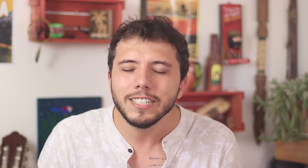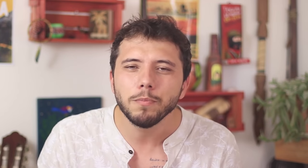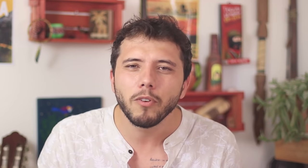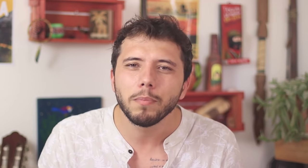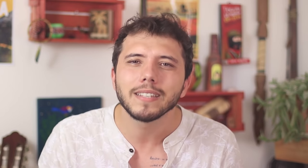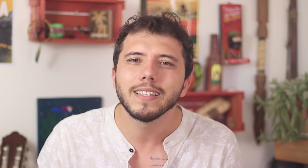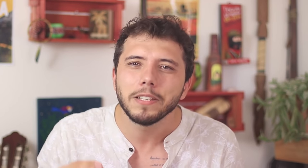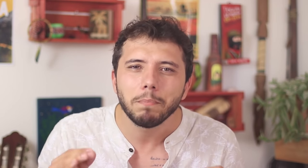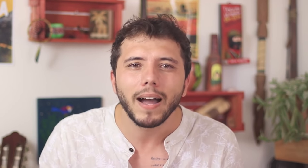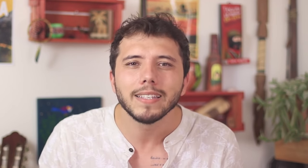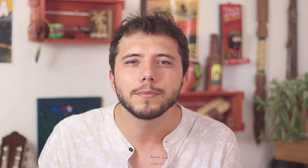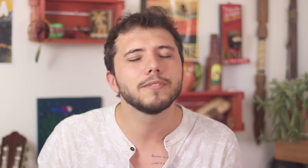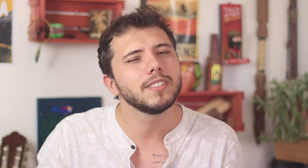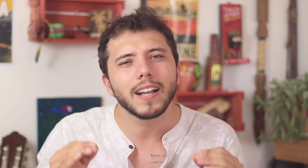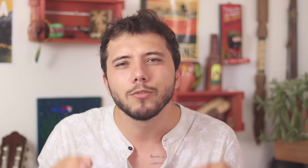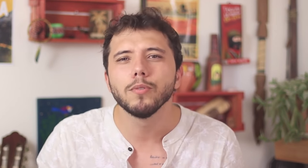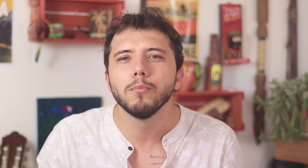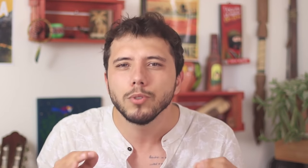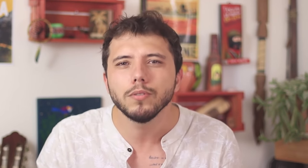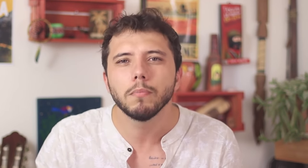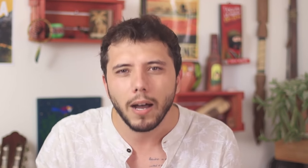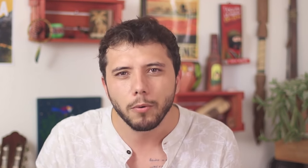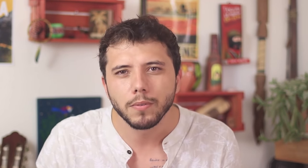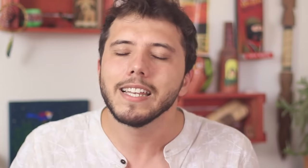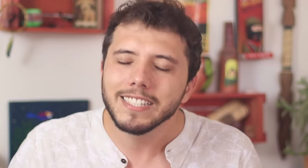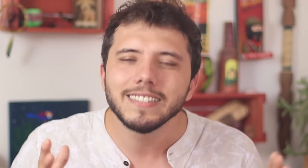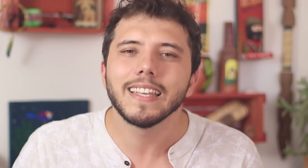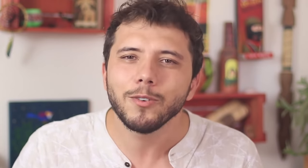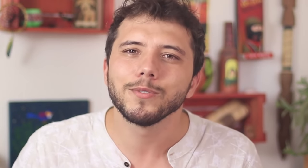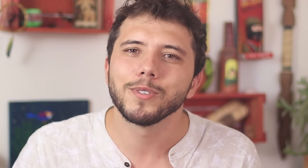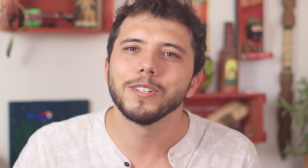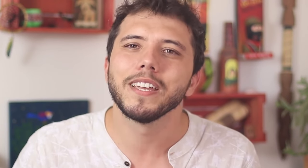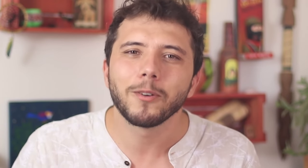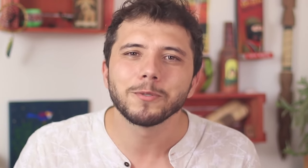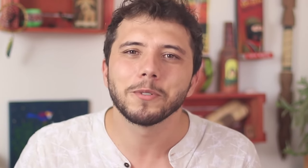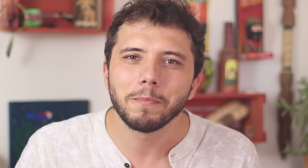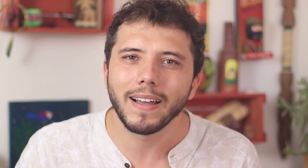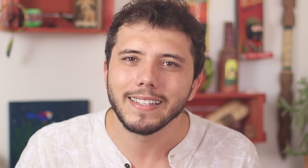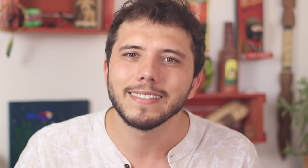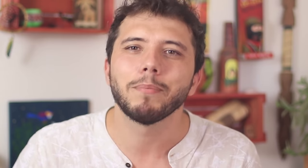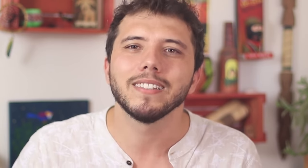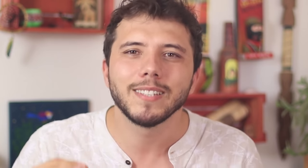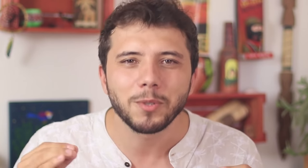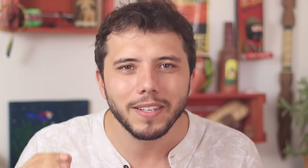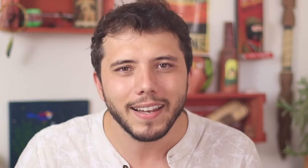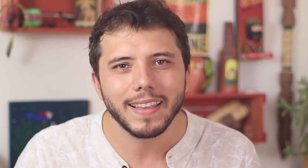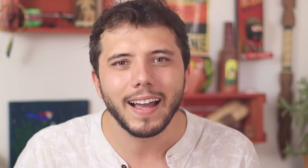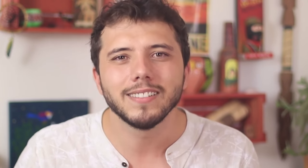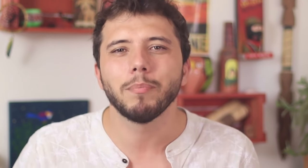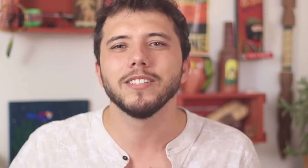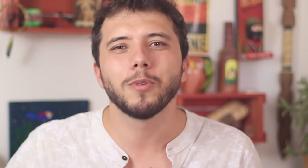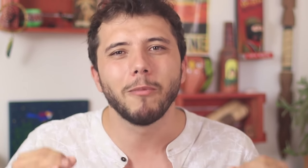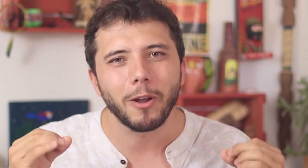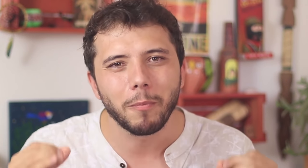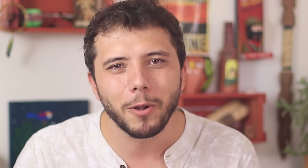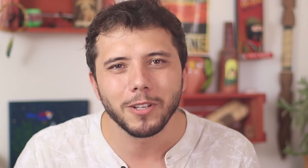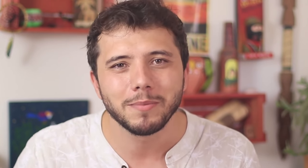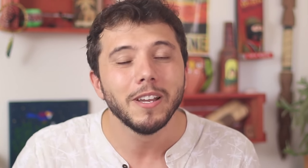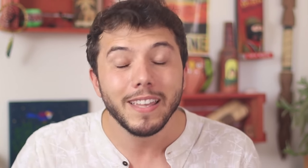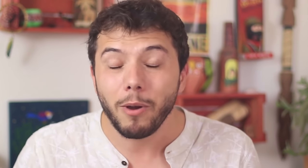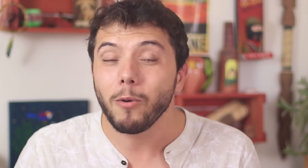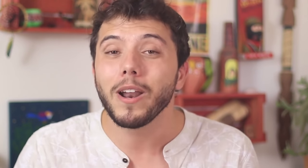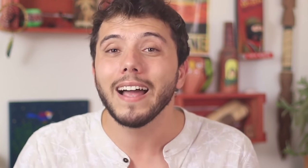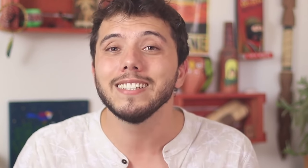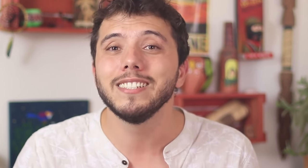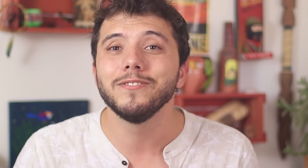carvalho mas deixa o povo brasileiro em paz que você já casou muito mal e a gente tem condições reconstruir um país a partir da solidariedade a partir do